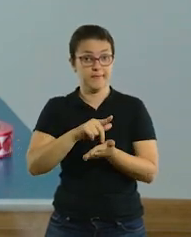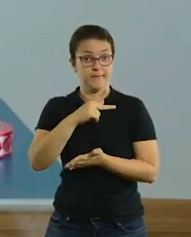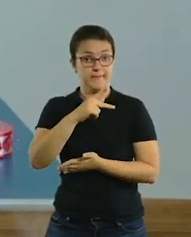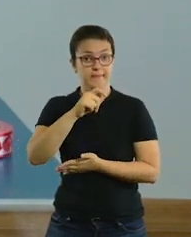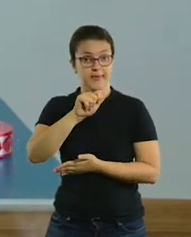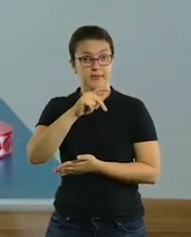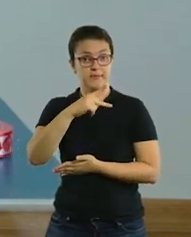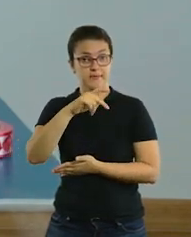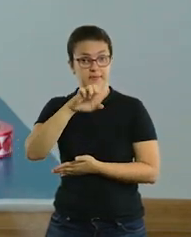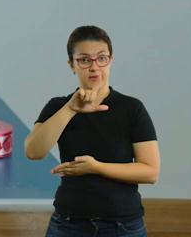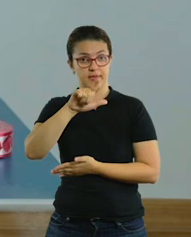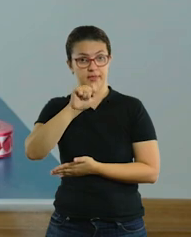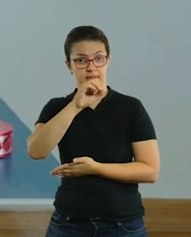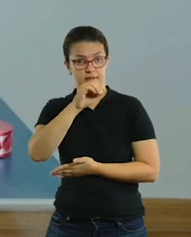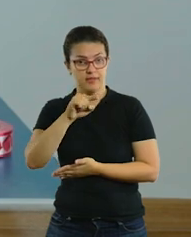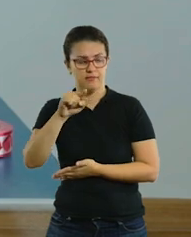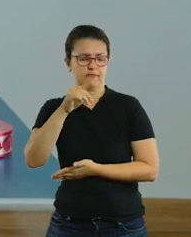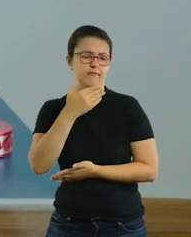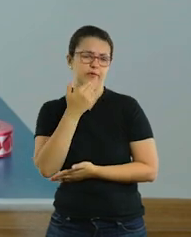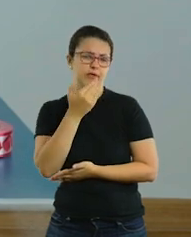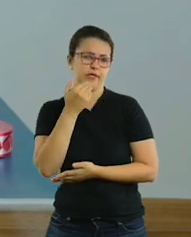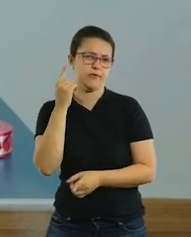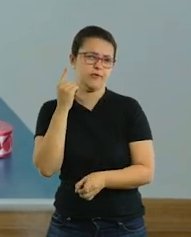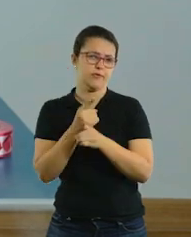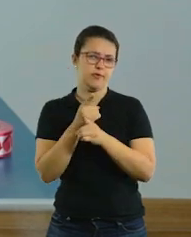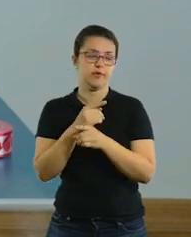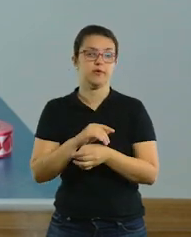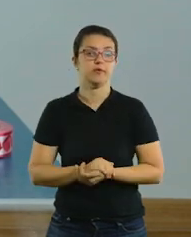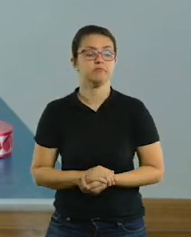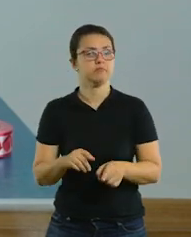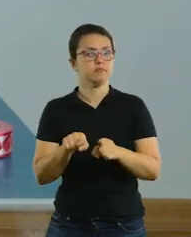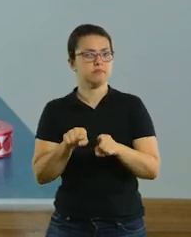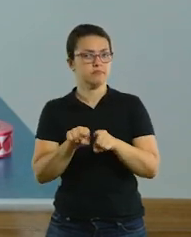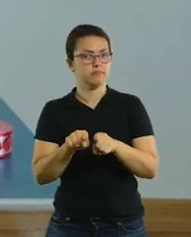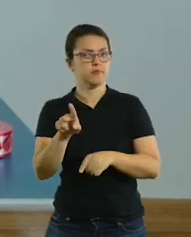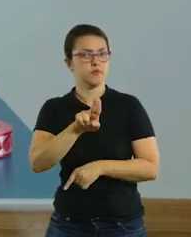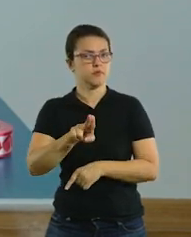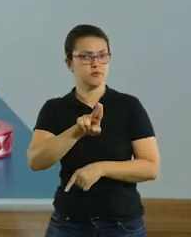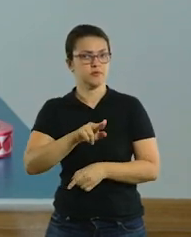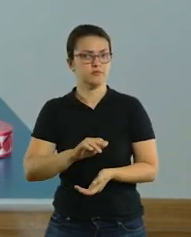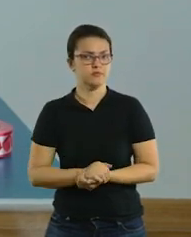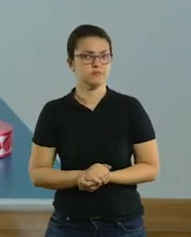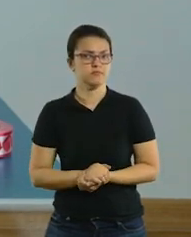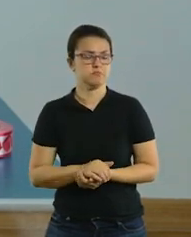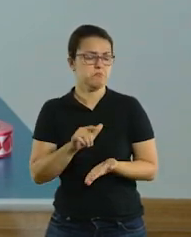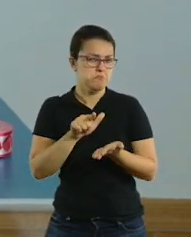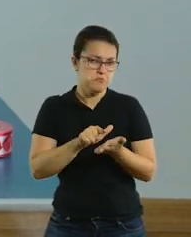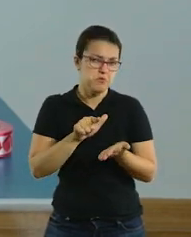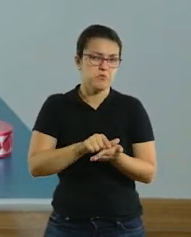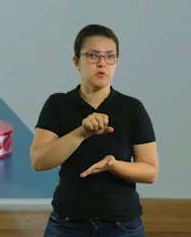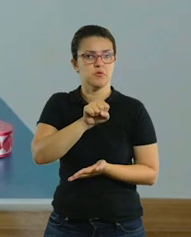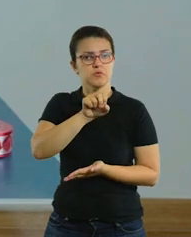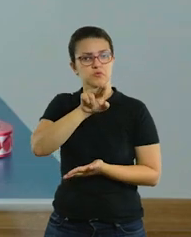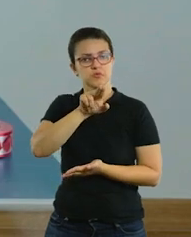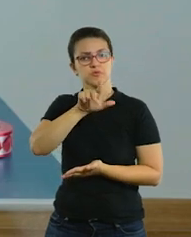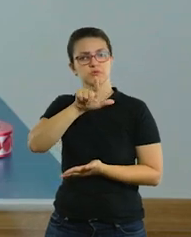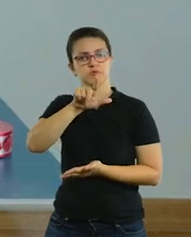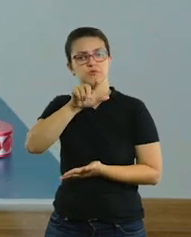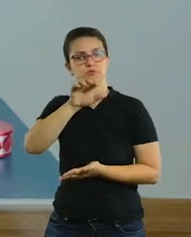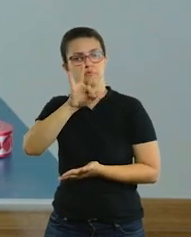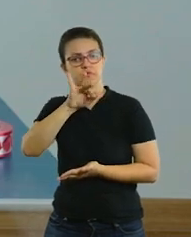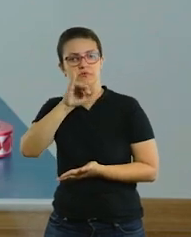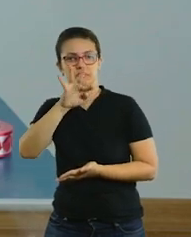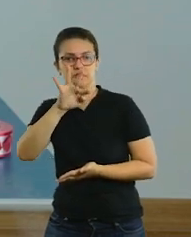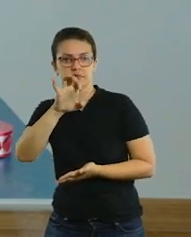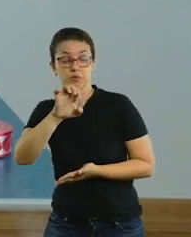papelão, é um material fácil de encontrar. Mas vocês também podem usar sulfite